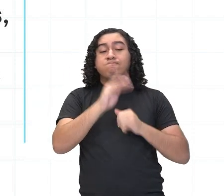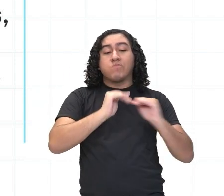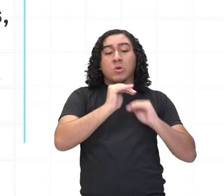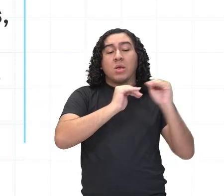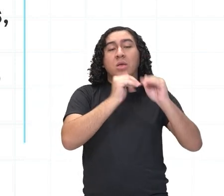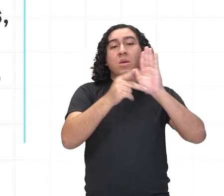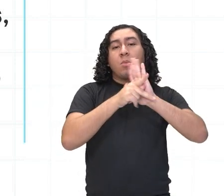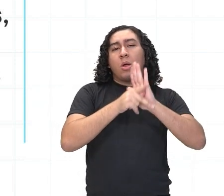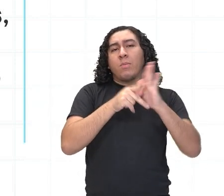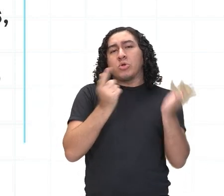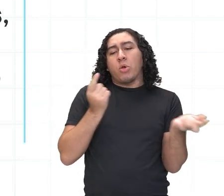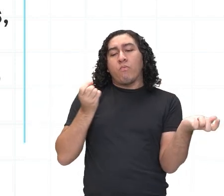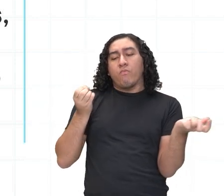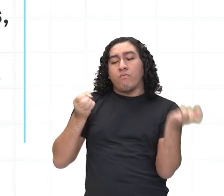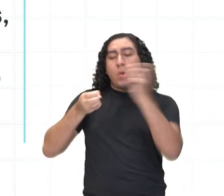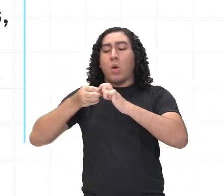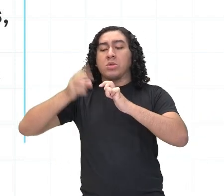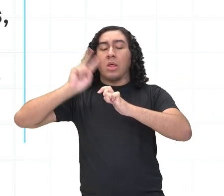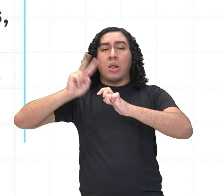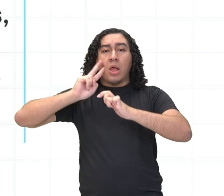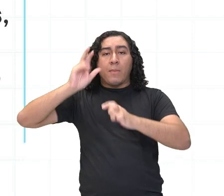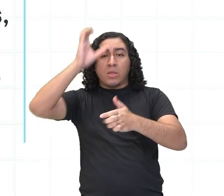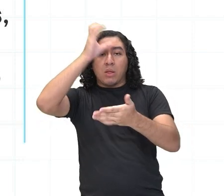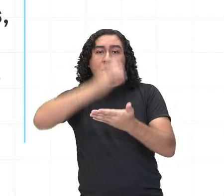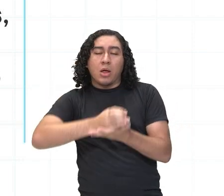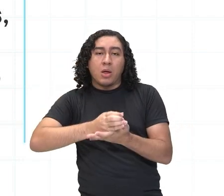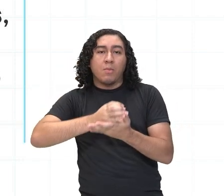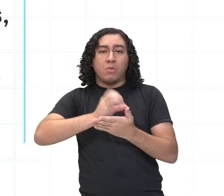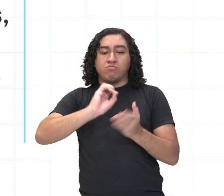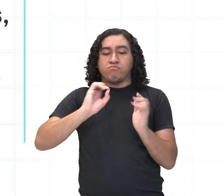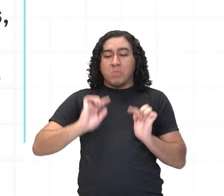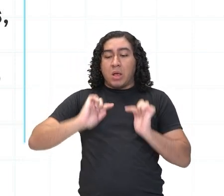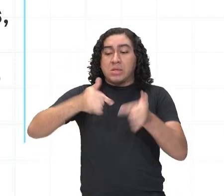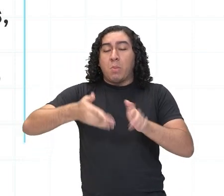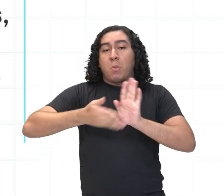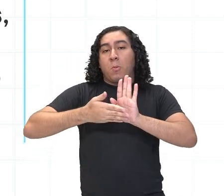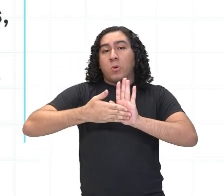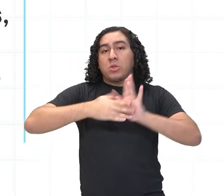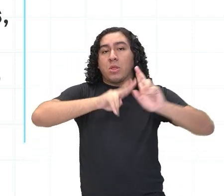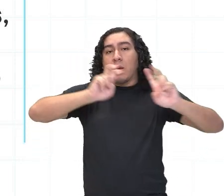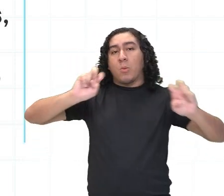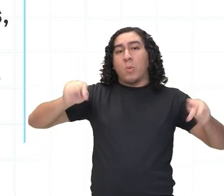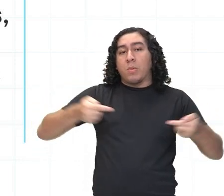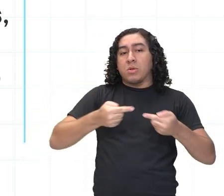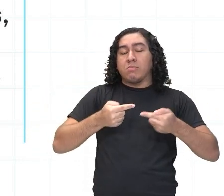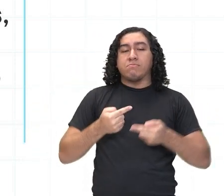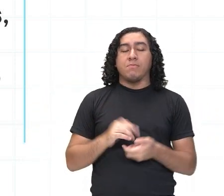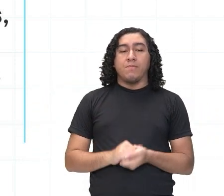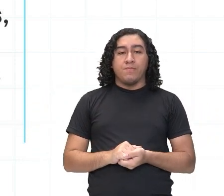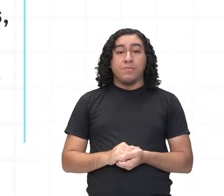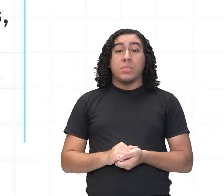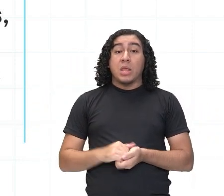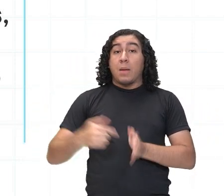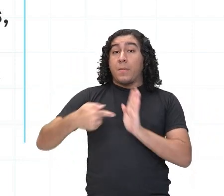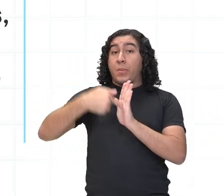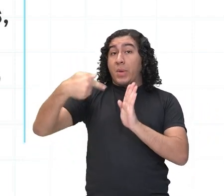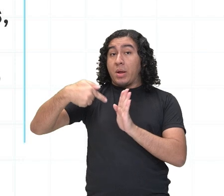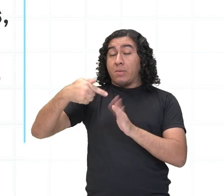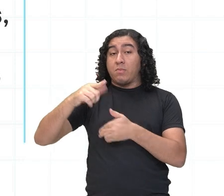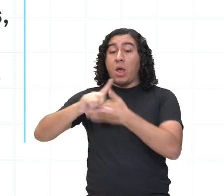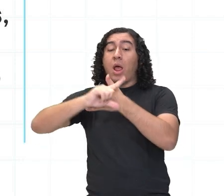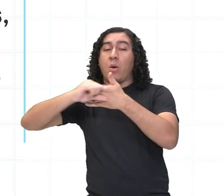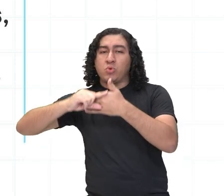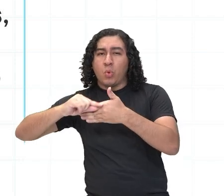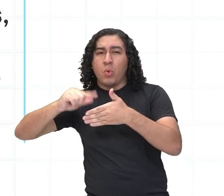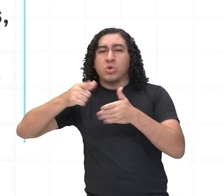de reiteração, proposta de intervenção sobre o tema? Primeira, o autor apresenta uma